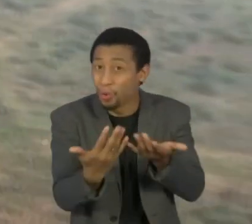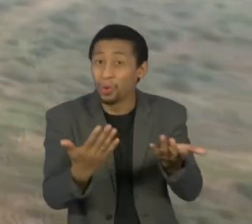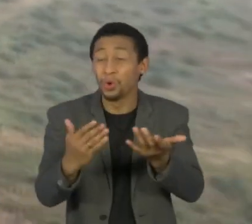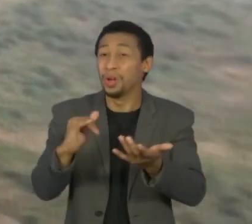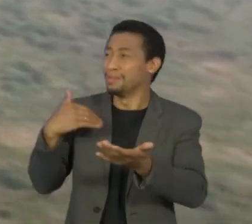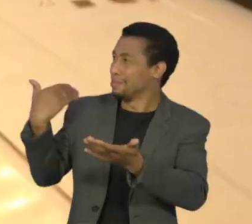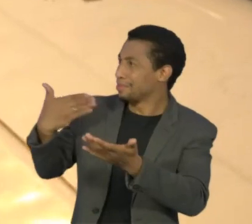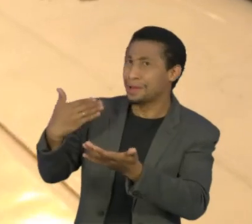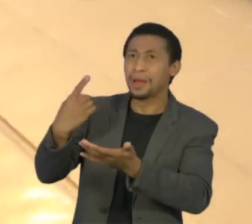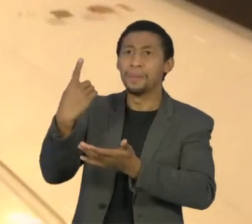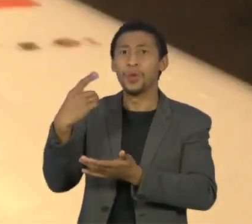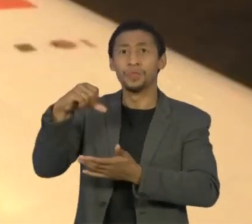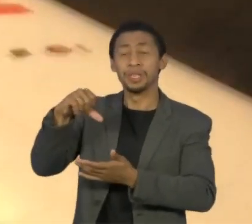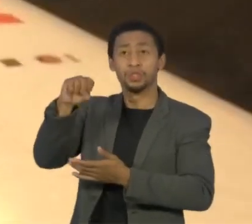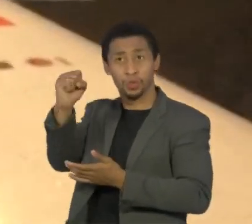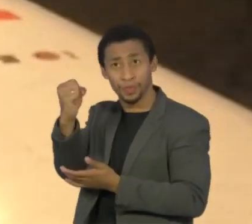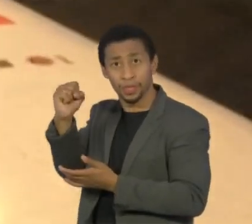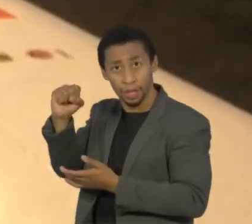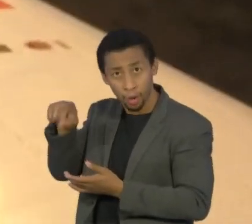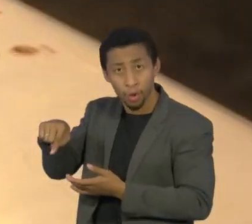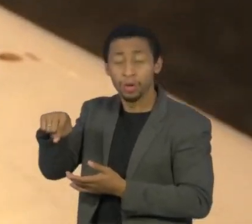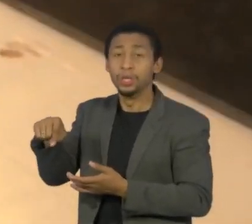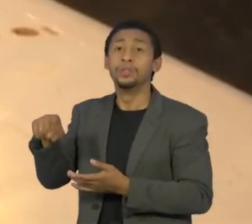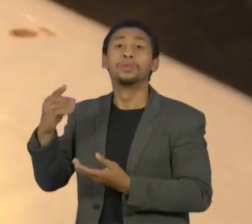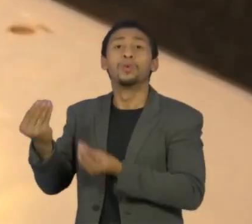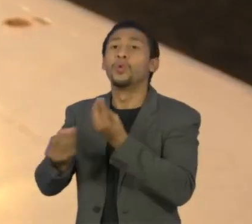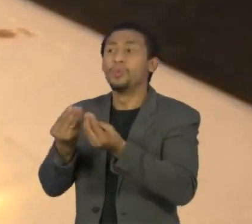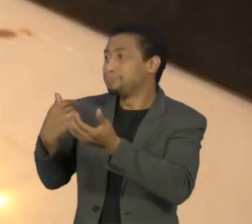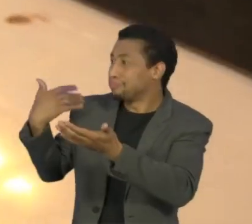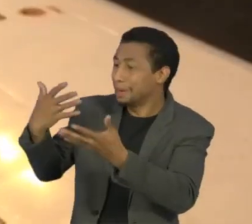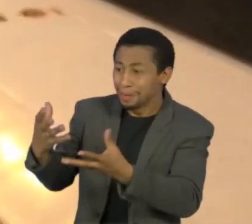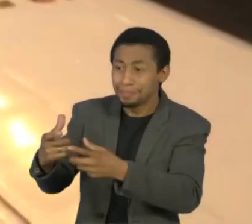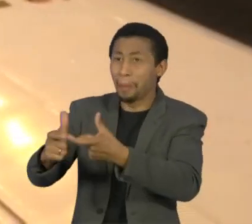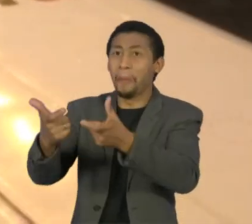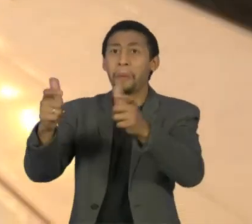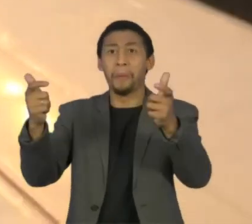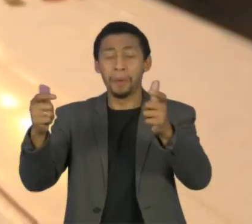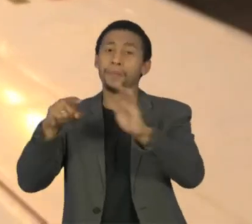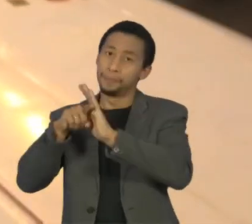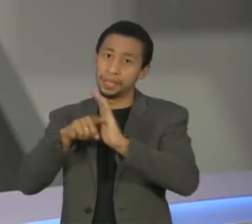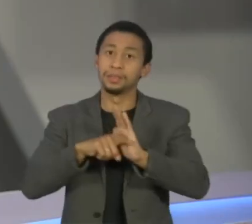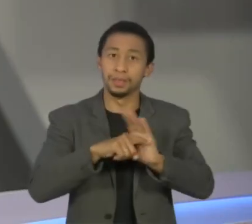desde 1998, segundo o Instituto Nacional de Pesquisas Espaciais.